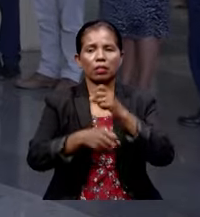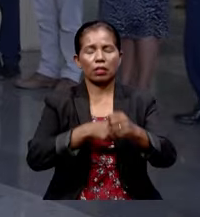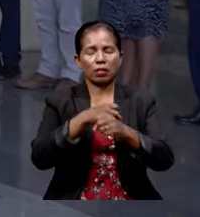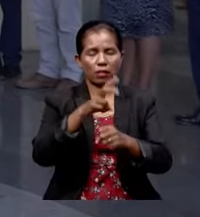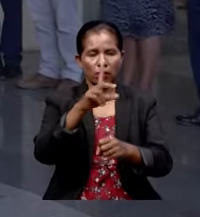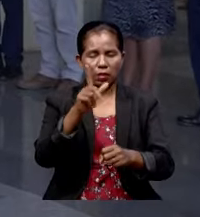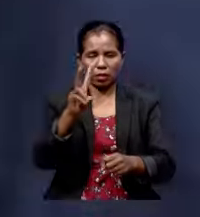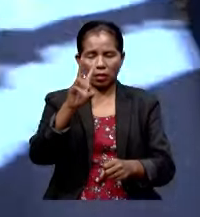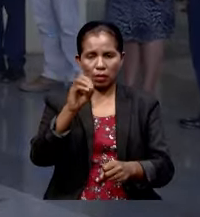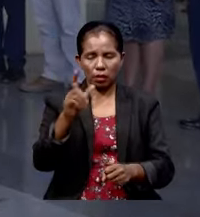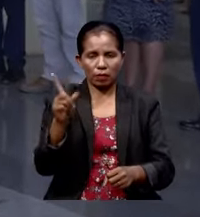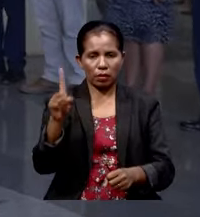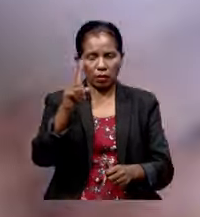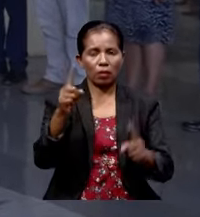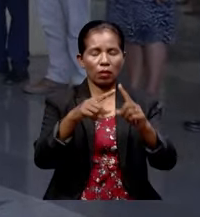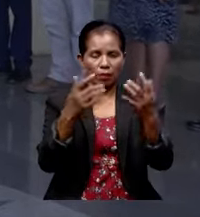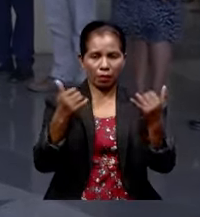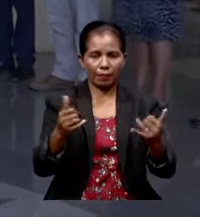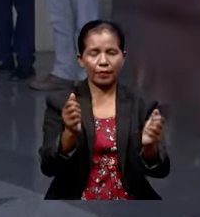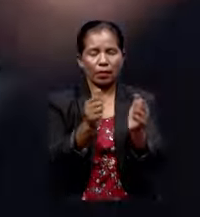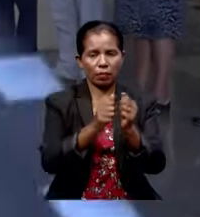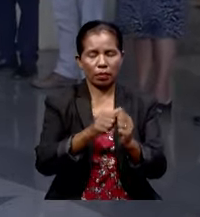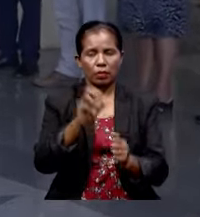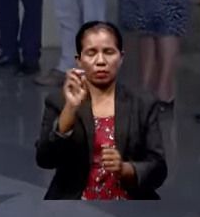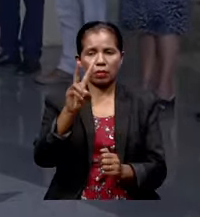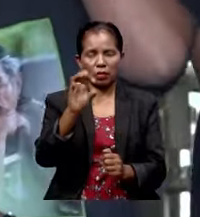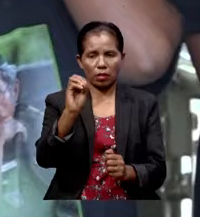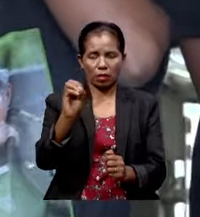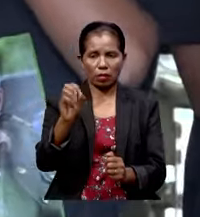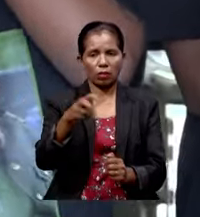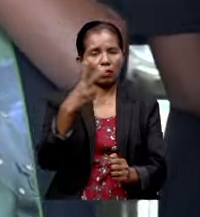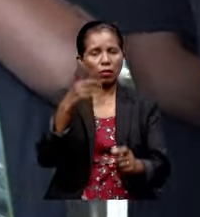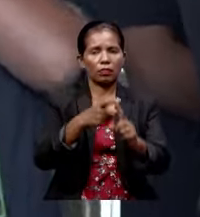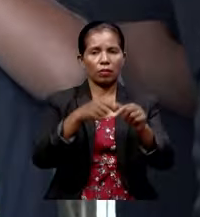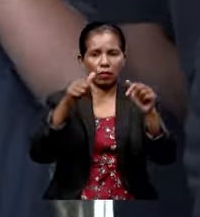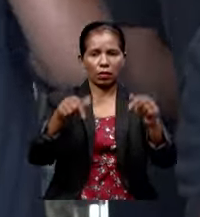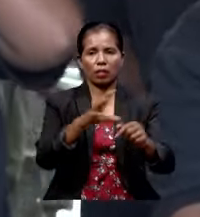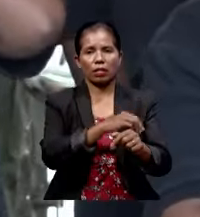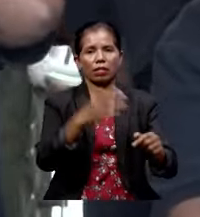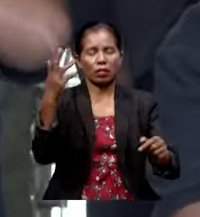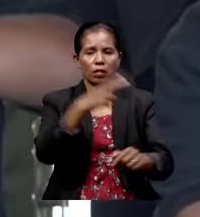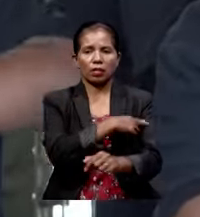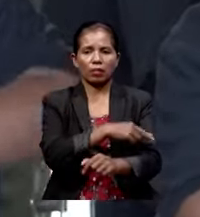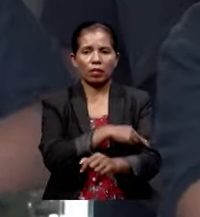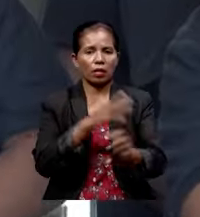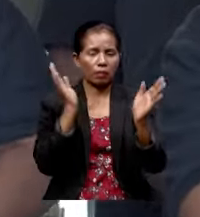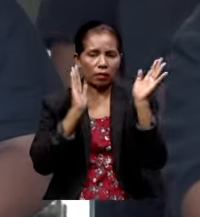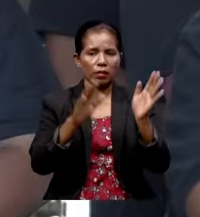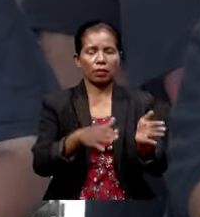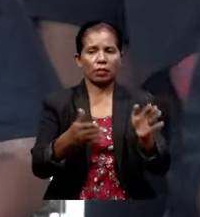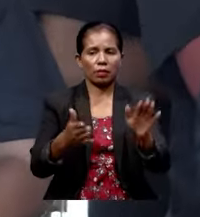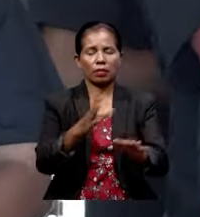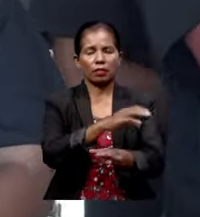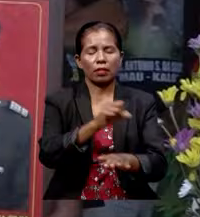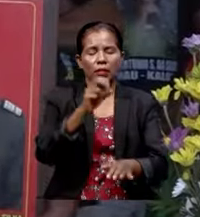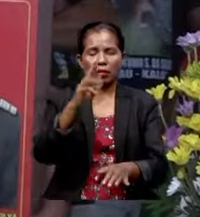ohinoron. Maukalu hakoto is ia loron san luresin rua fulane, bainira halau tratamento i hospital Malásia, no mate isin